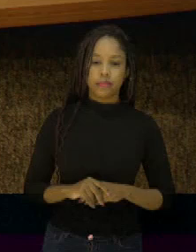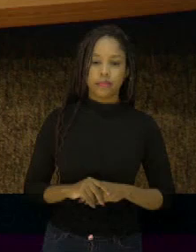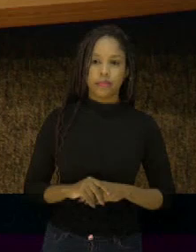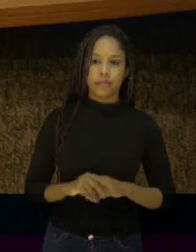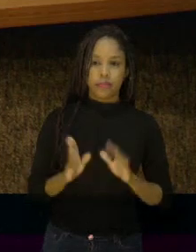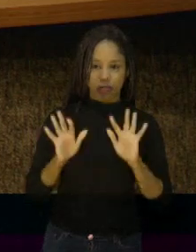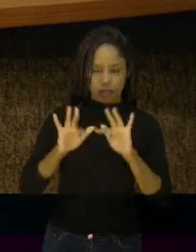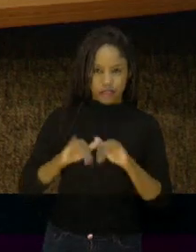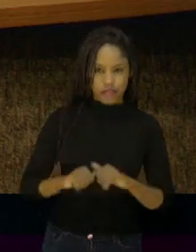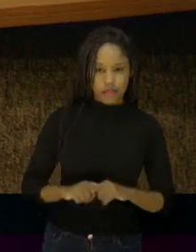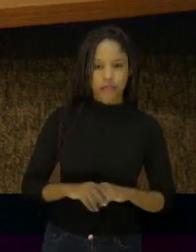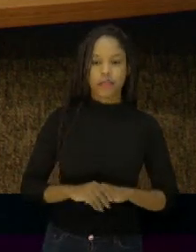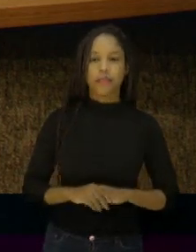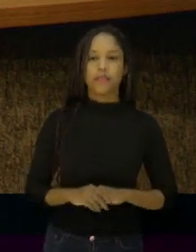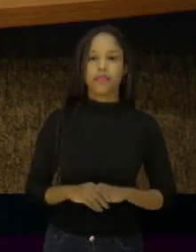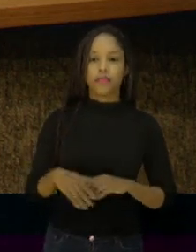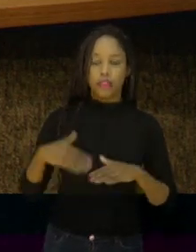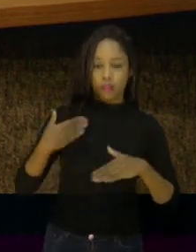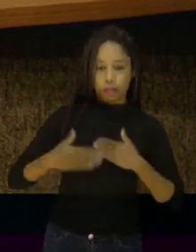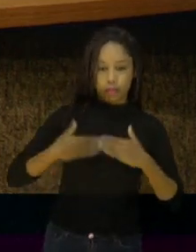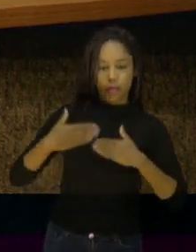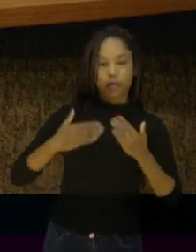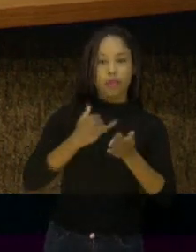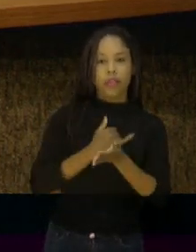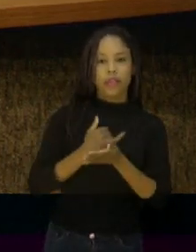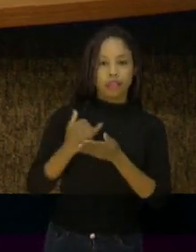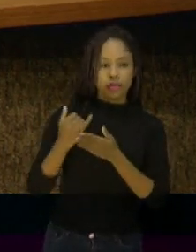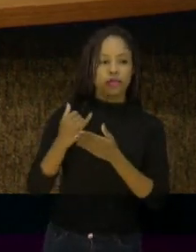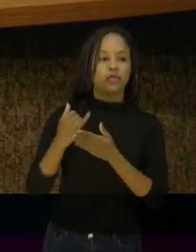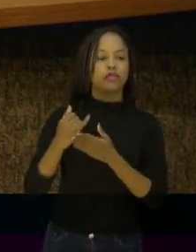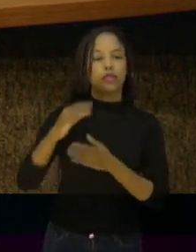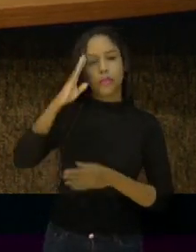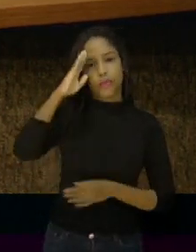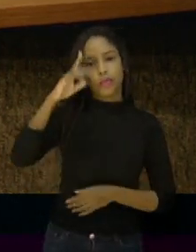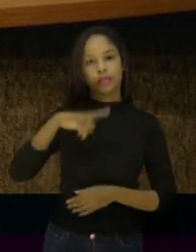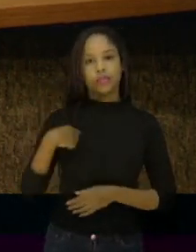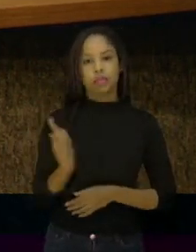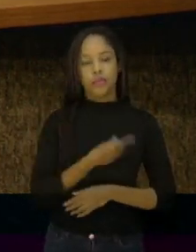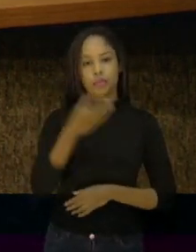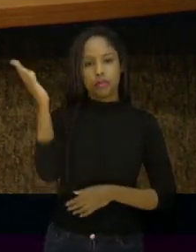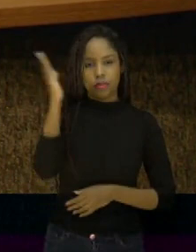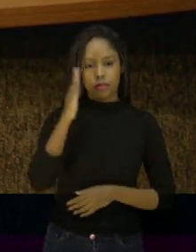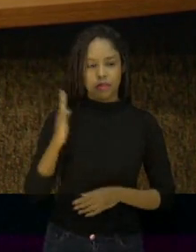concluindo, senhor presidente, os primeiros passos do nosso exército brasileiro.